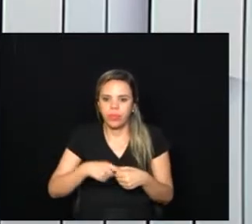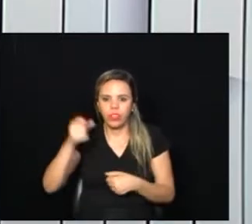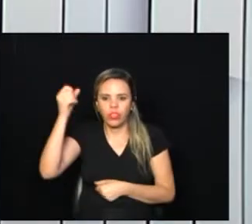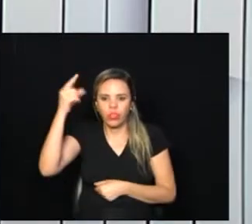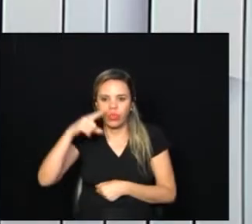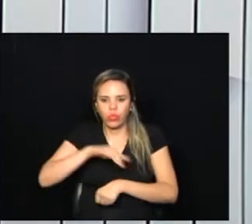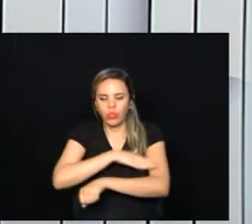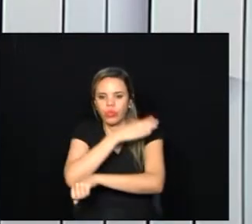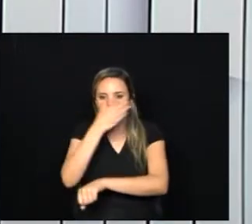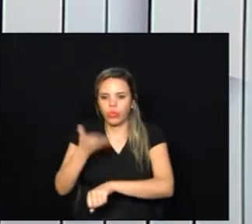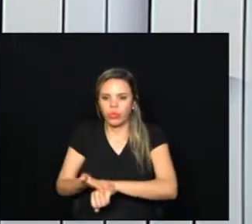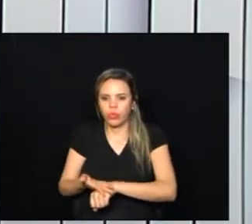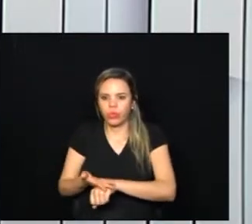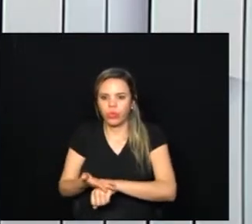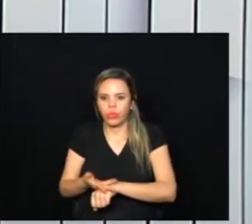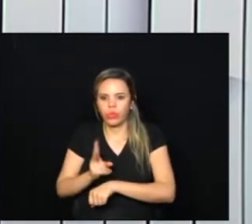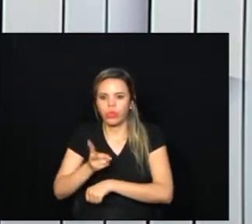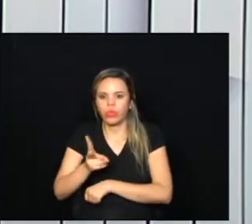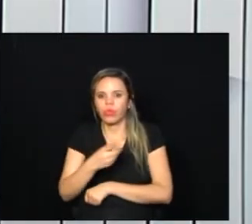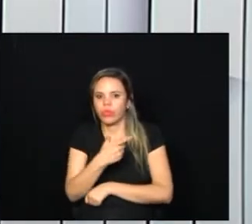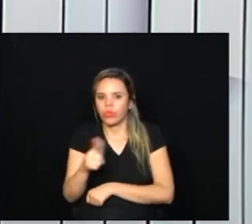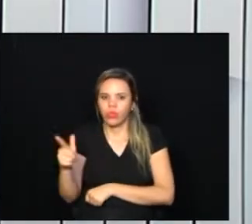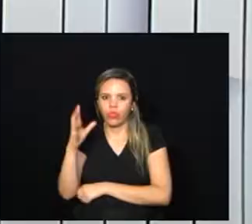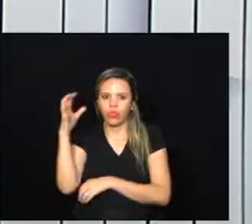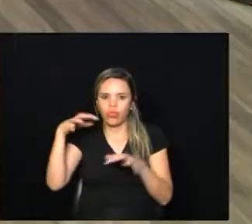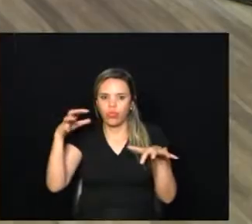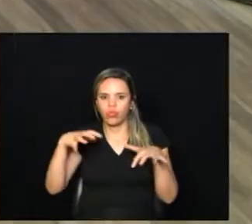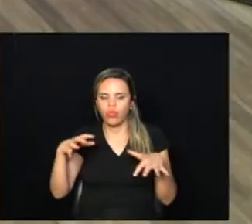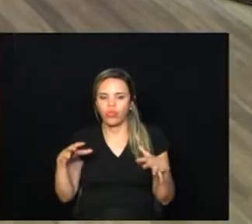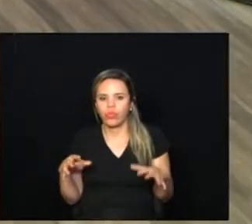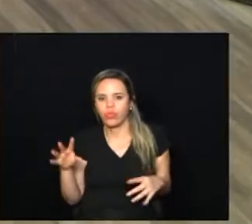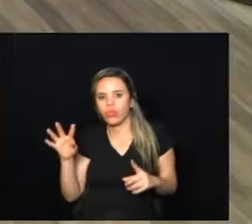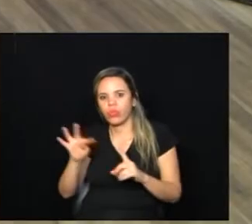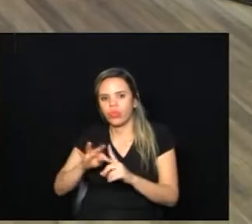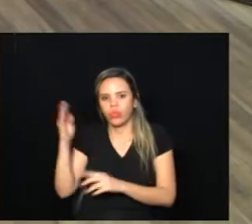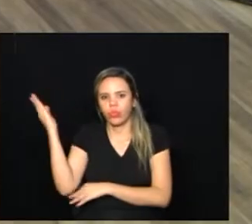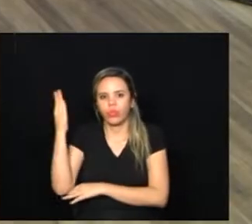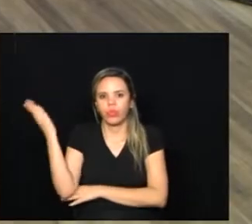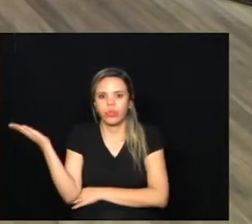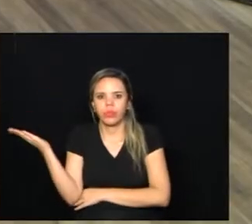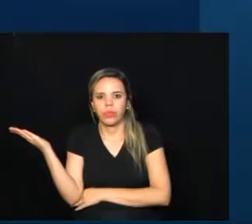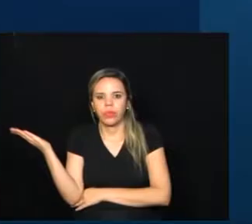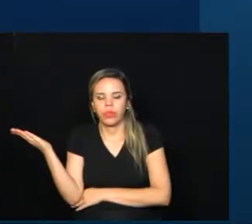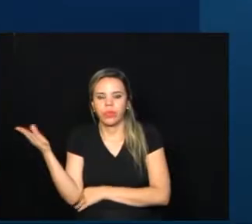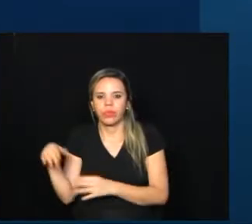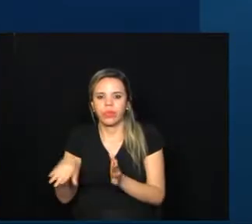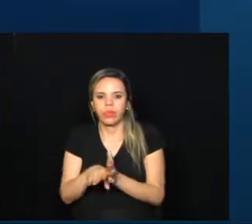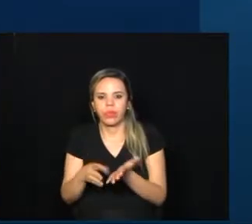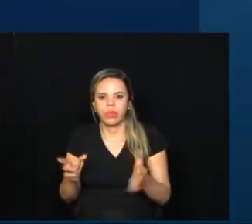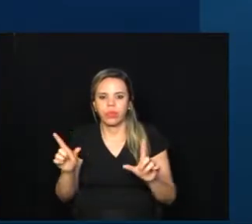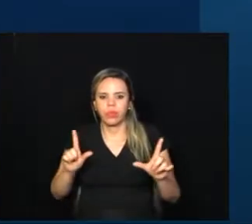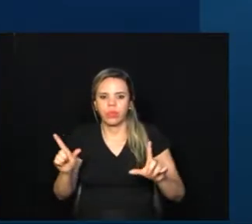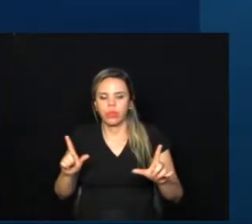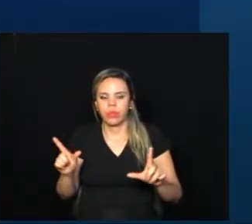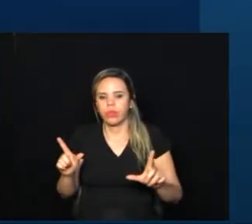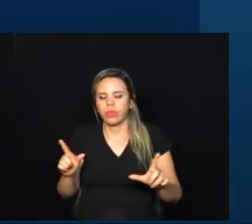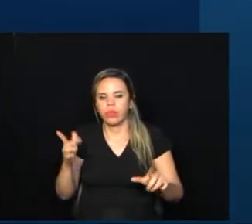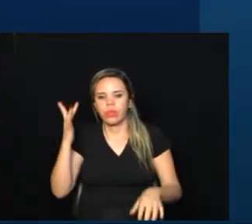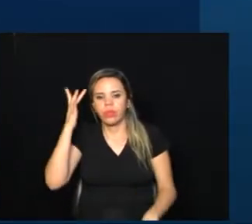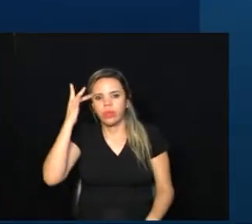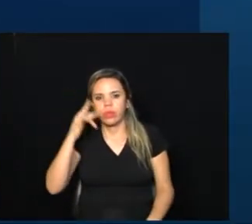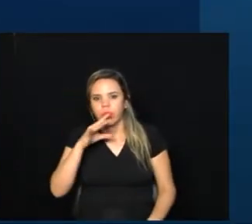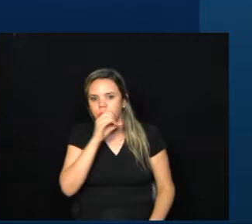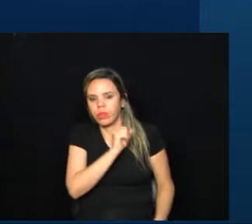durante todo o dia e sem previsão de chuva. Sobre as temperaturas, olha só, elas já estão aqui na minha tela, então amanhã